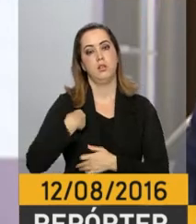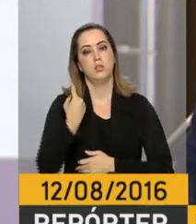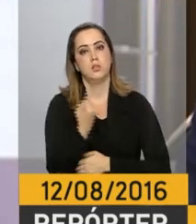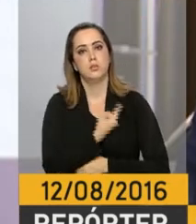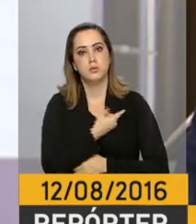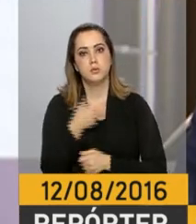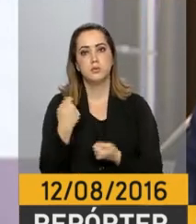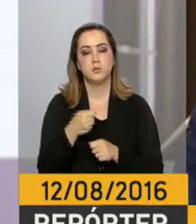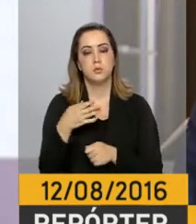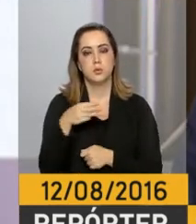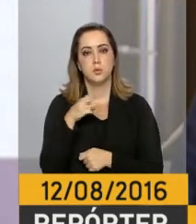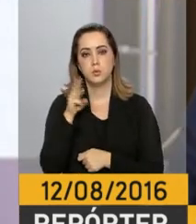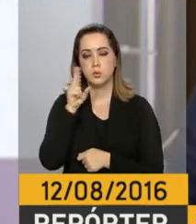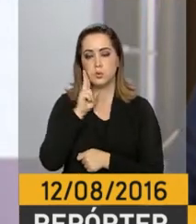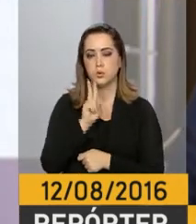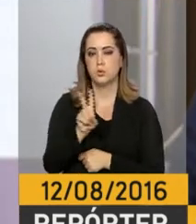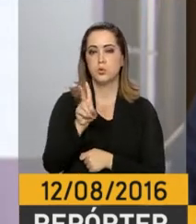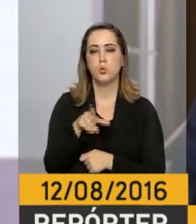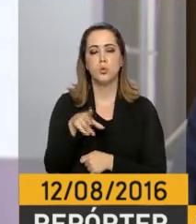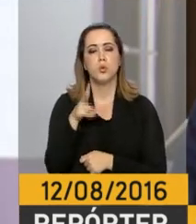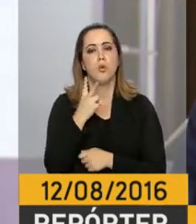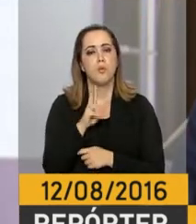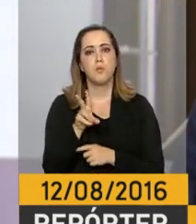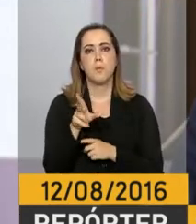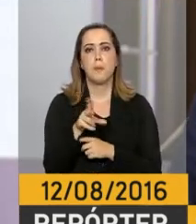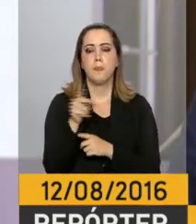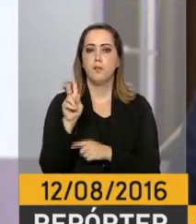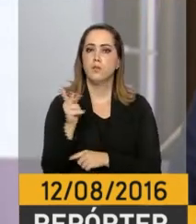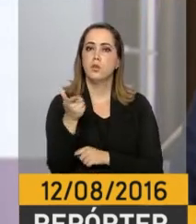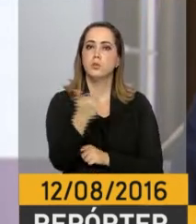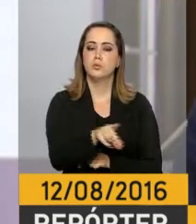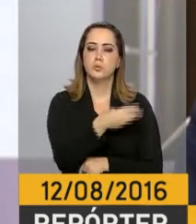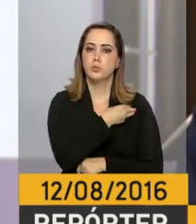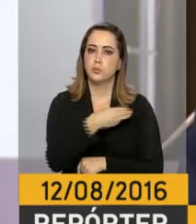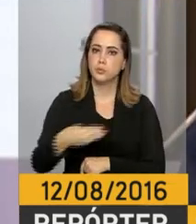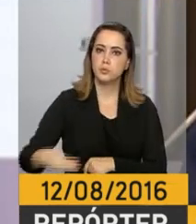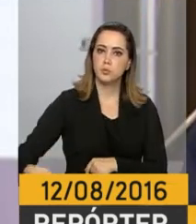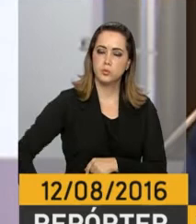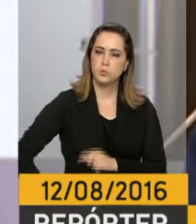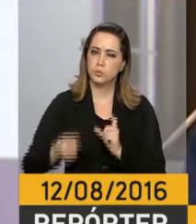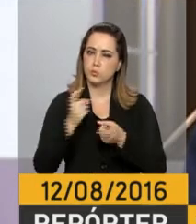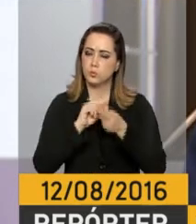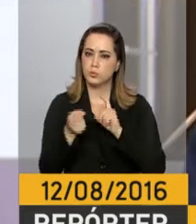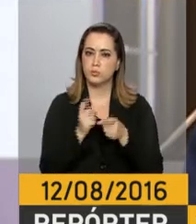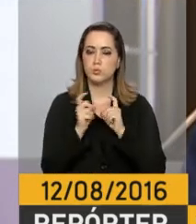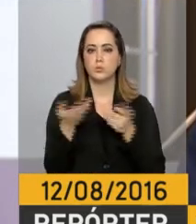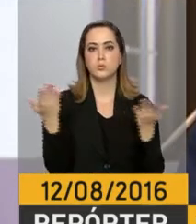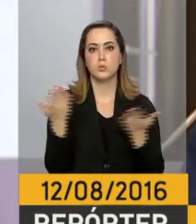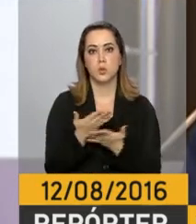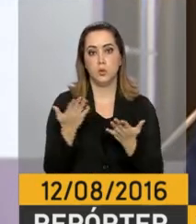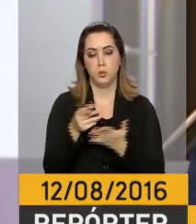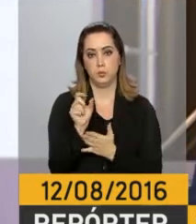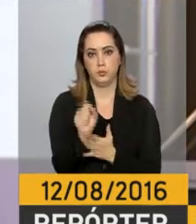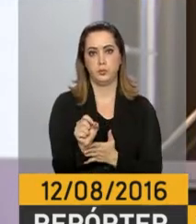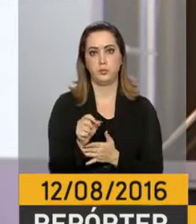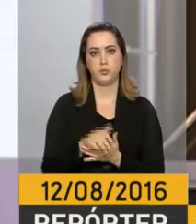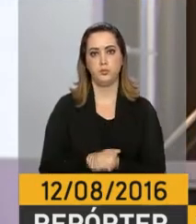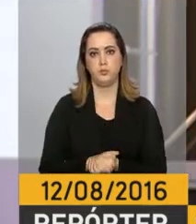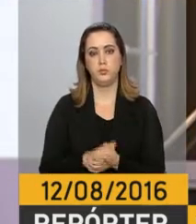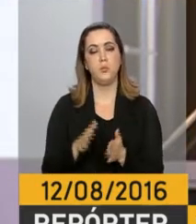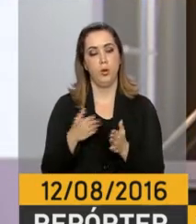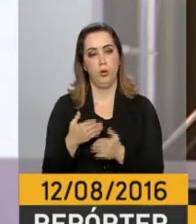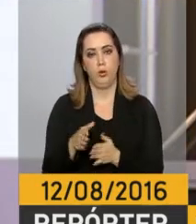foi convidado a fazer o encerramento dessa 11ª edição do seminário. Então, por